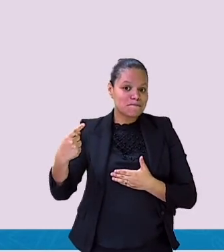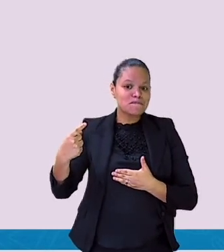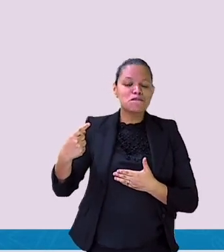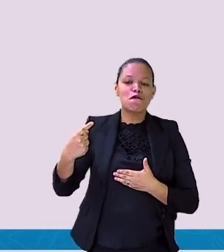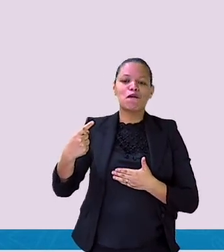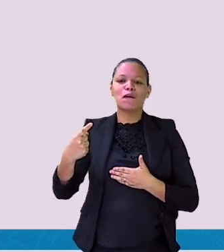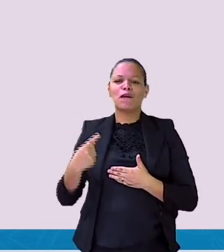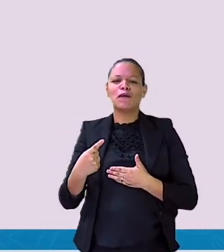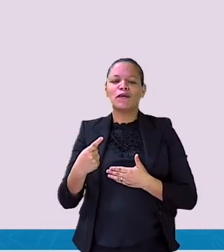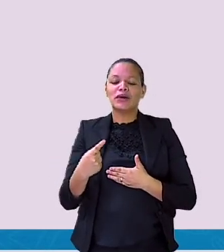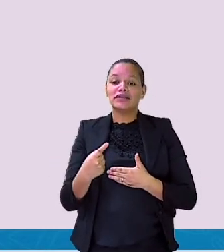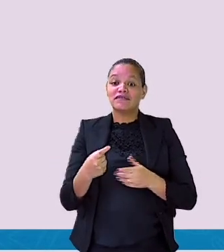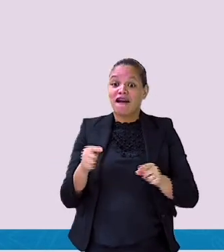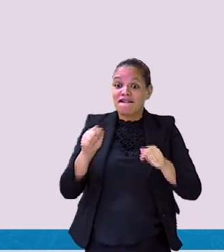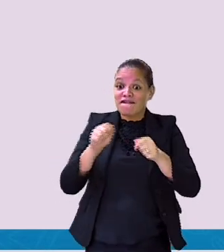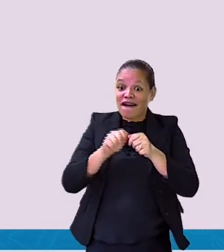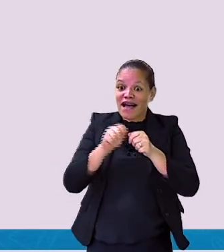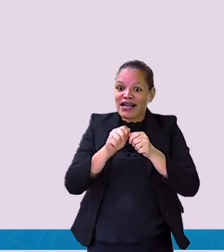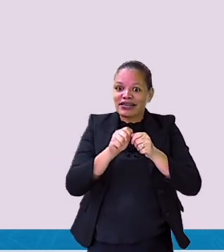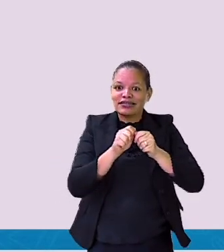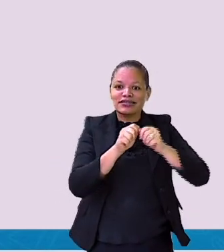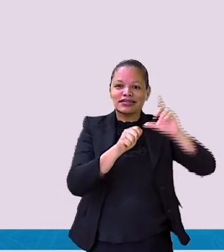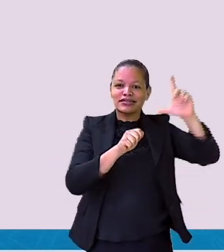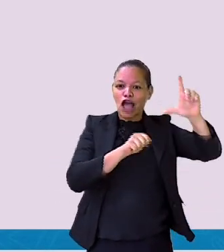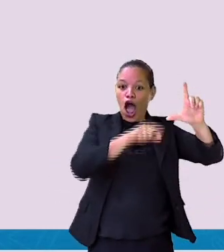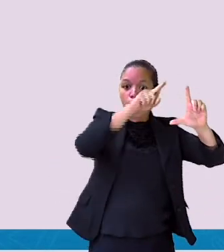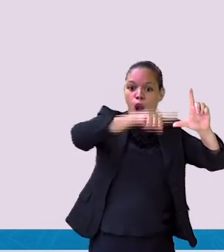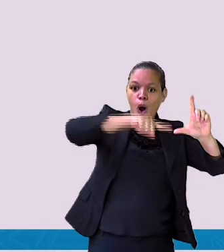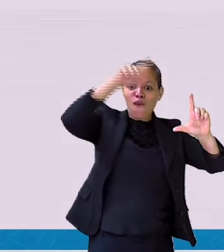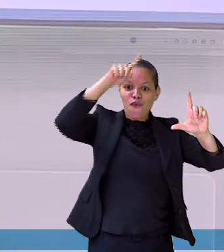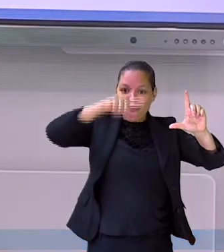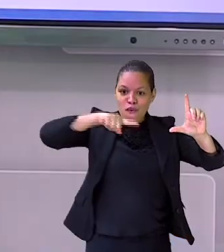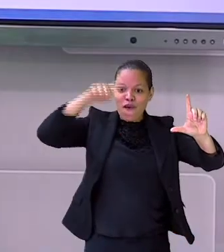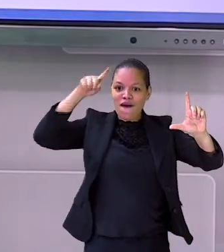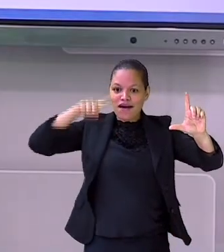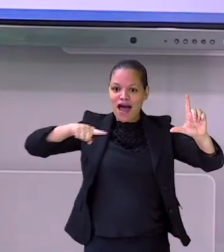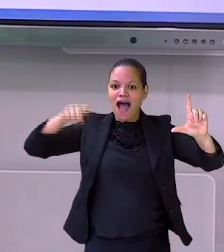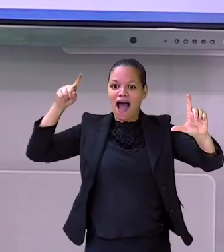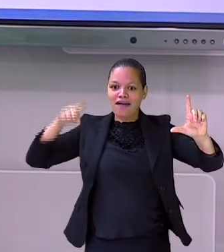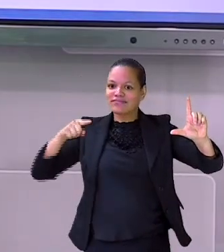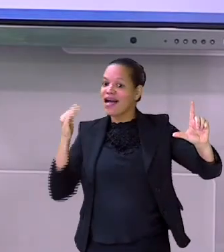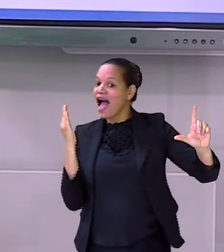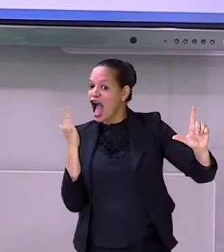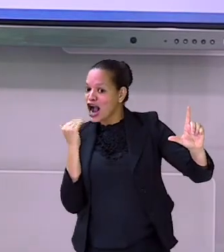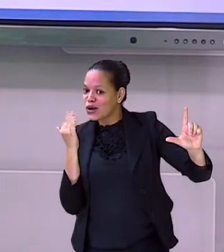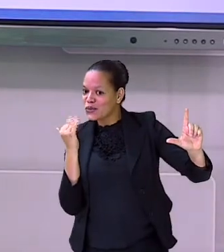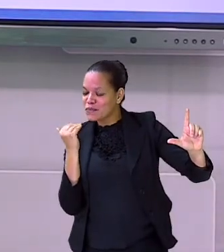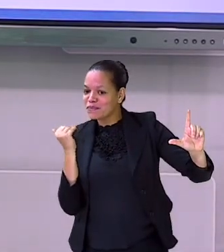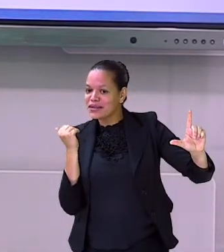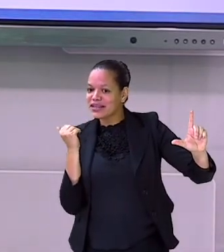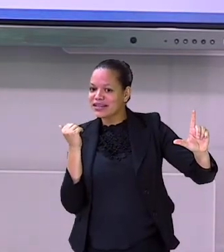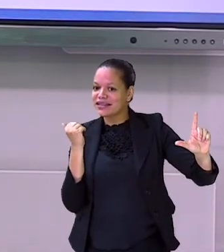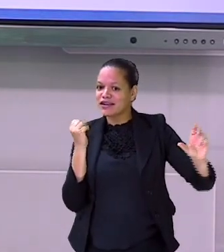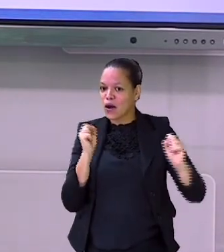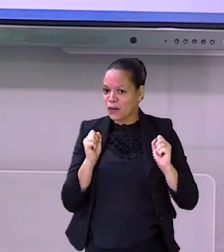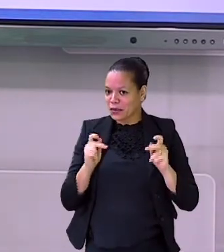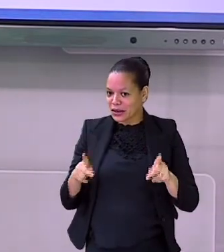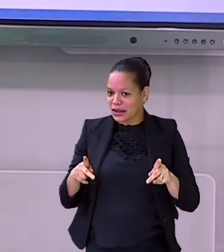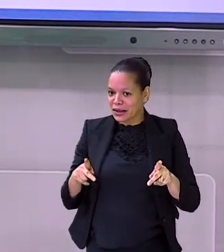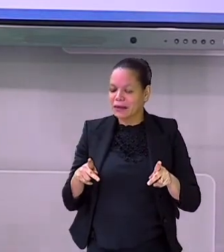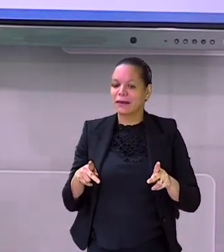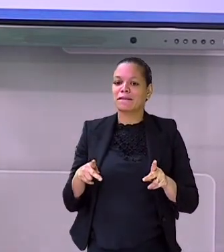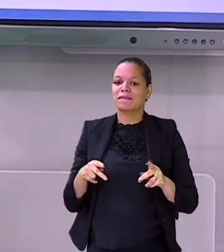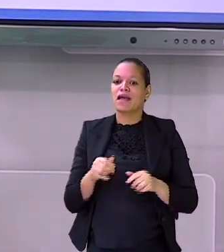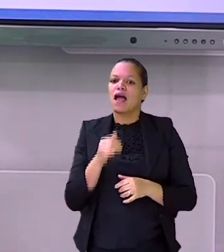dados, monte um gráfico das comidas mais votadas. Ai, professora, ficou difícil. Então, eu vou dar um exemplo, porque